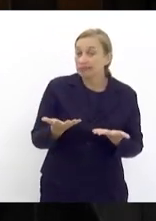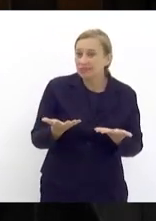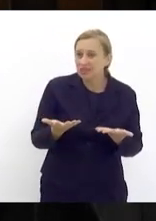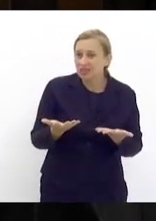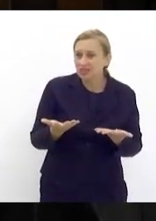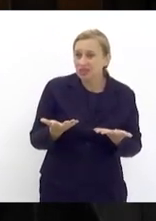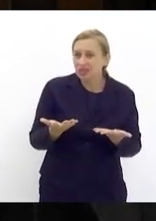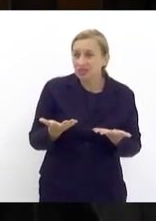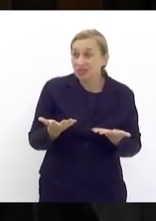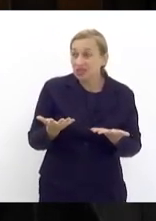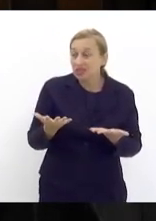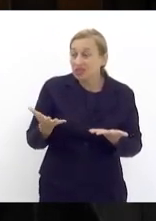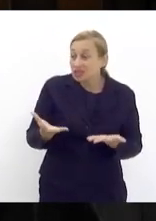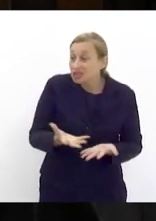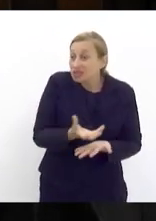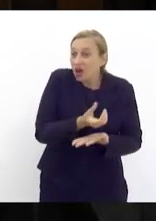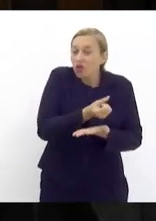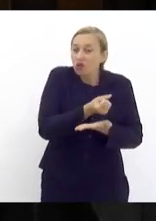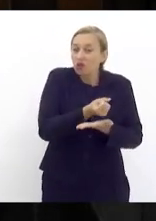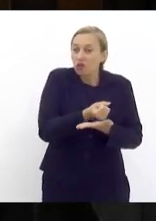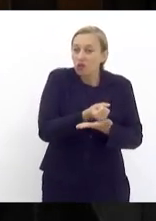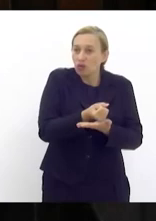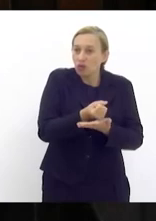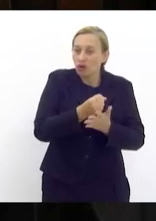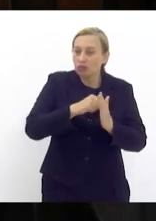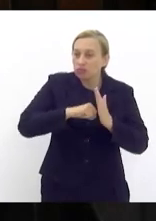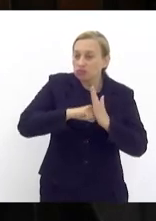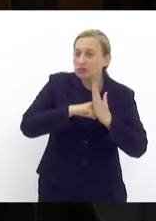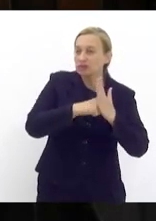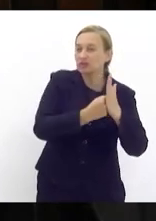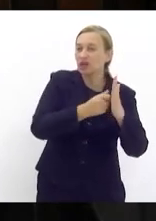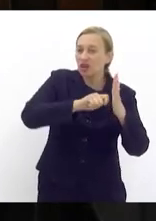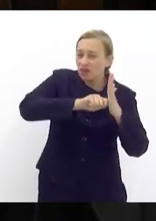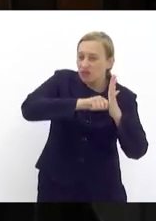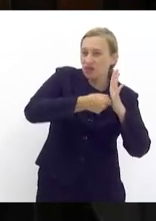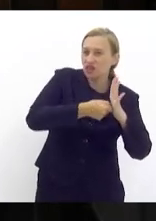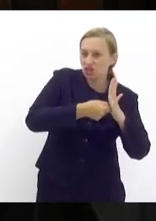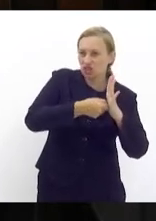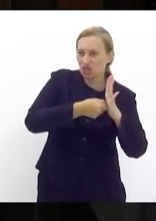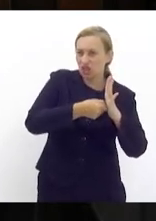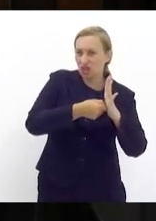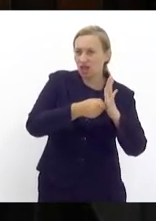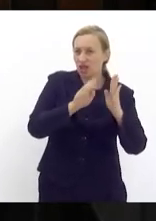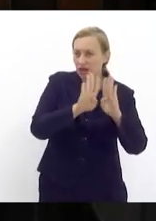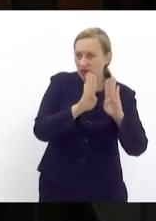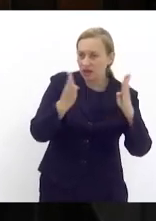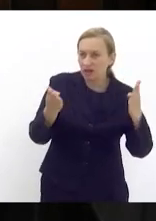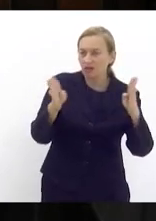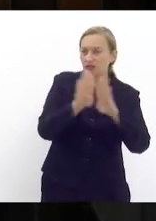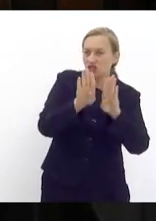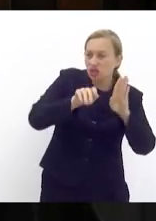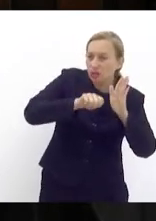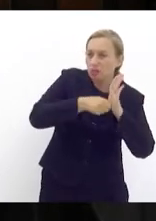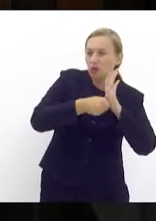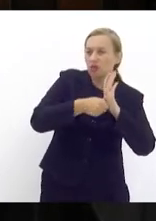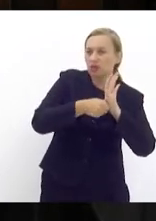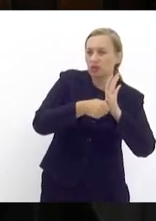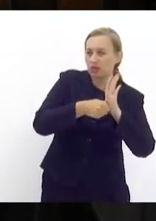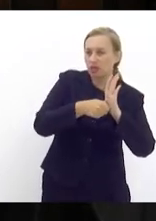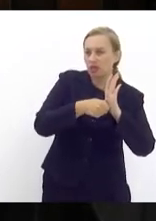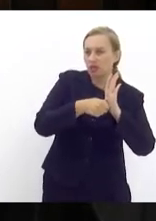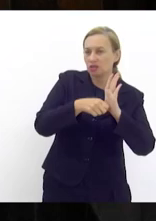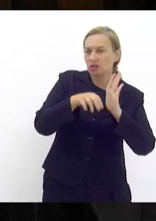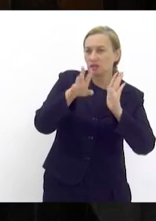foi uma heroína ao trancar o berçário, a fechar a porta do berçário, porque senão